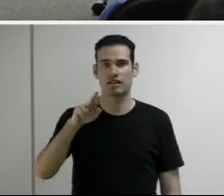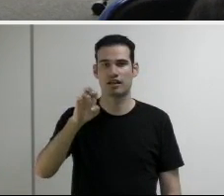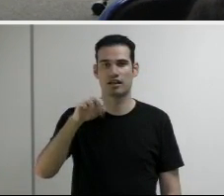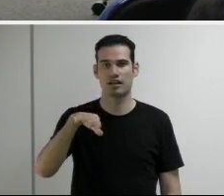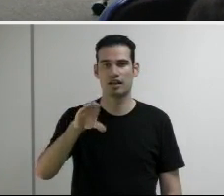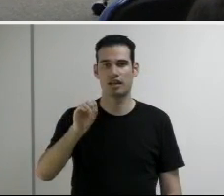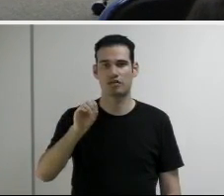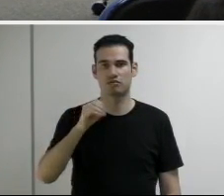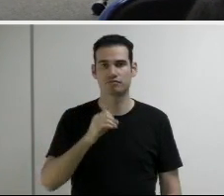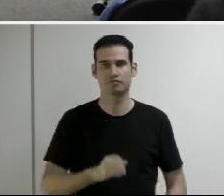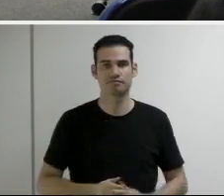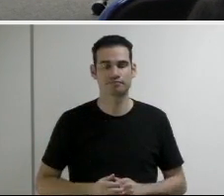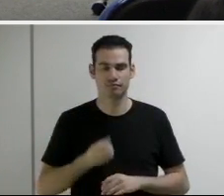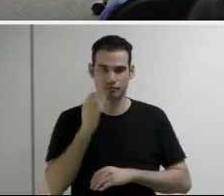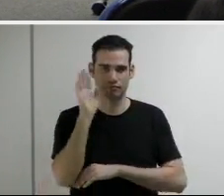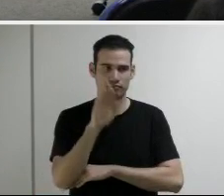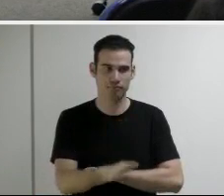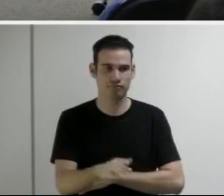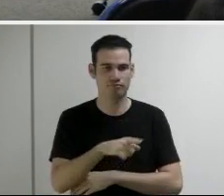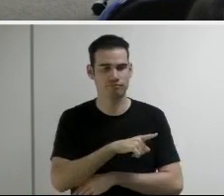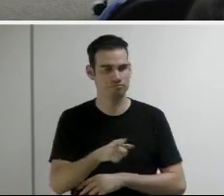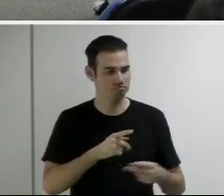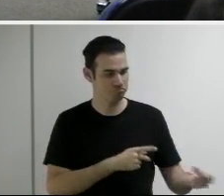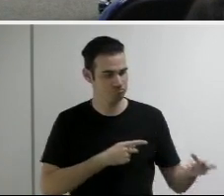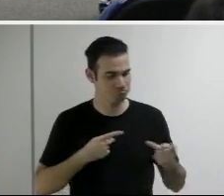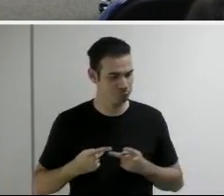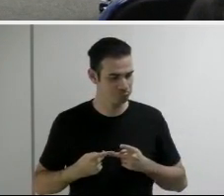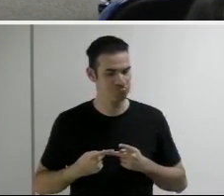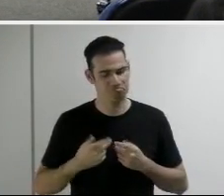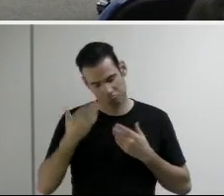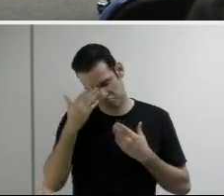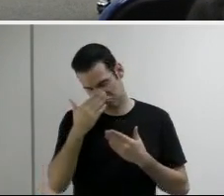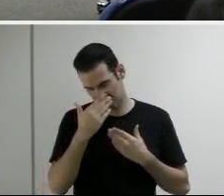Boa tarde a todos. Obrigado pelo convite, obrigado pela presença.